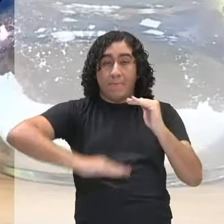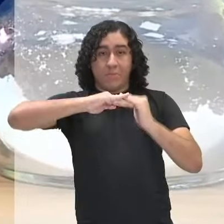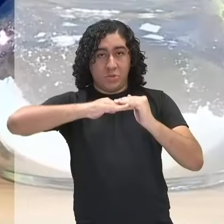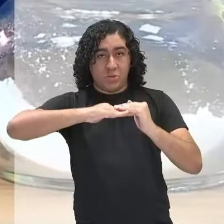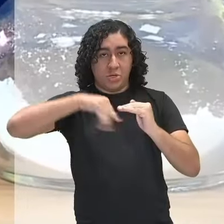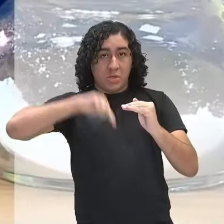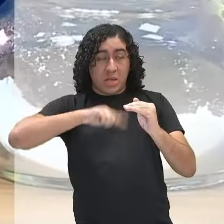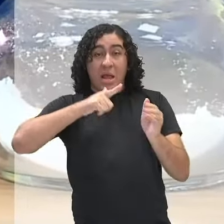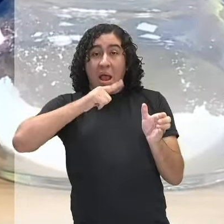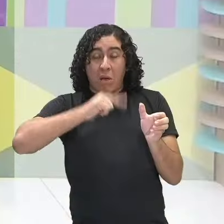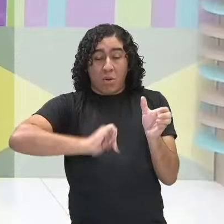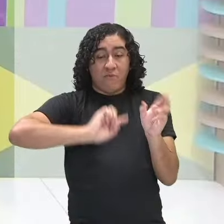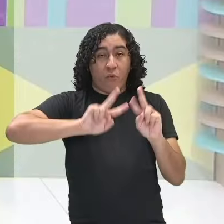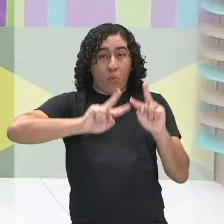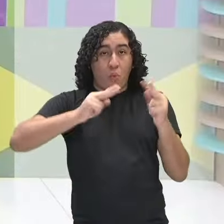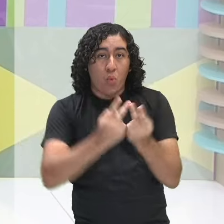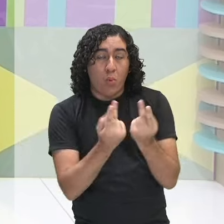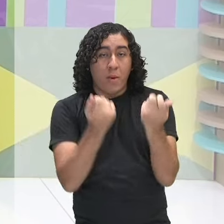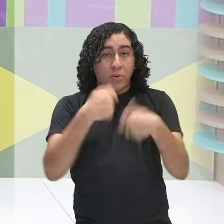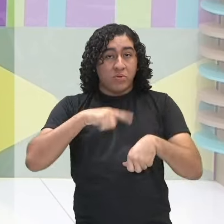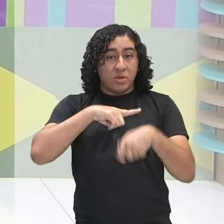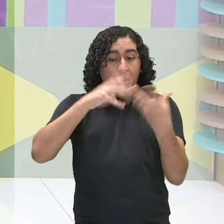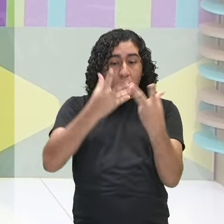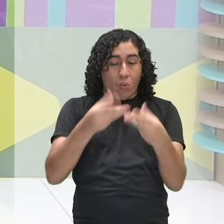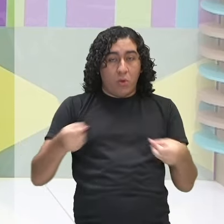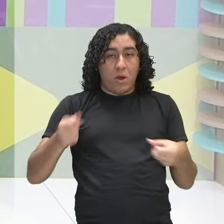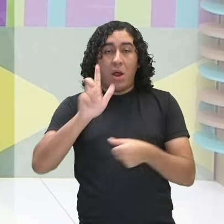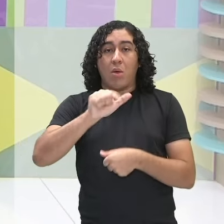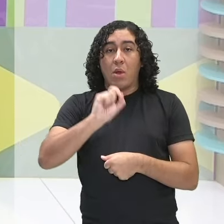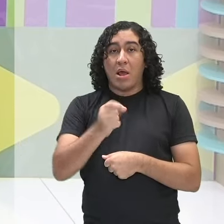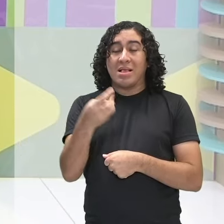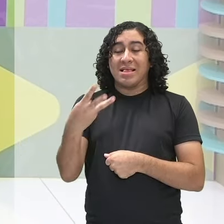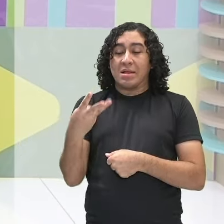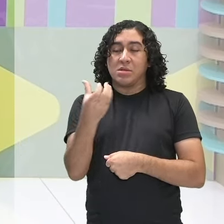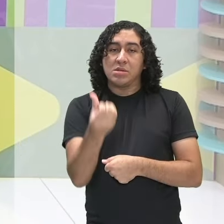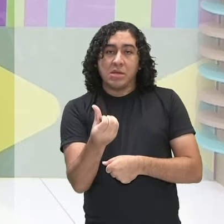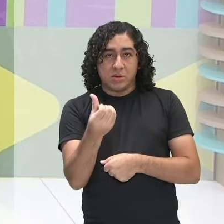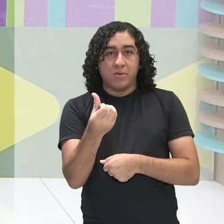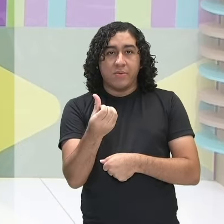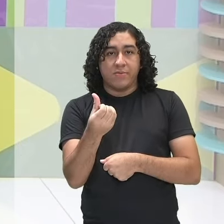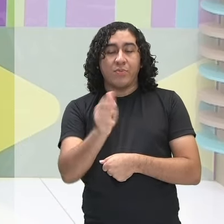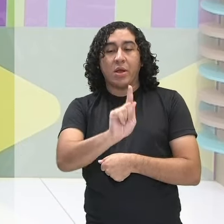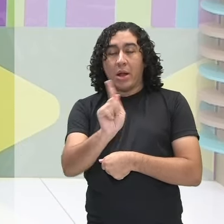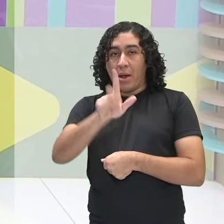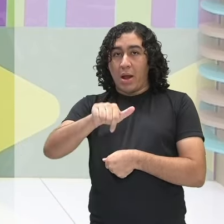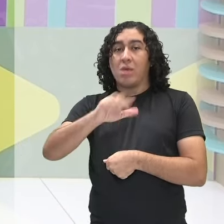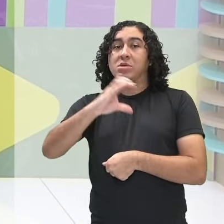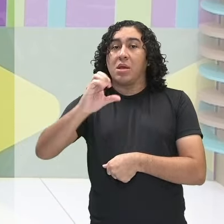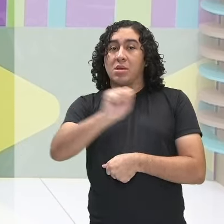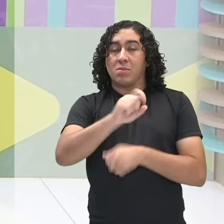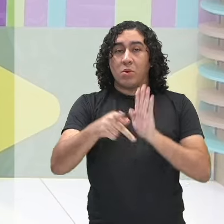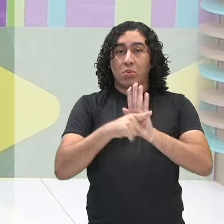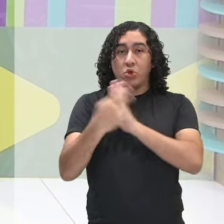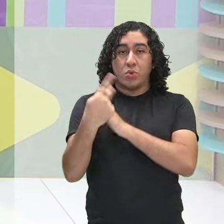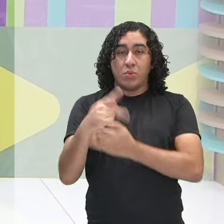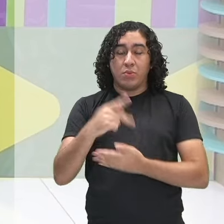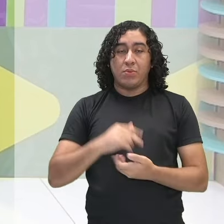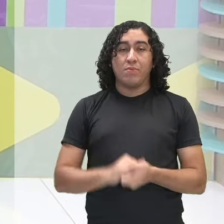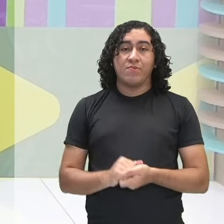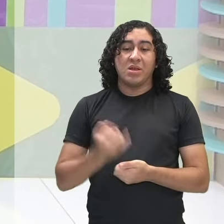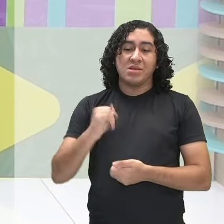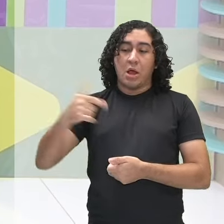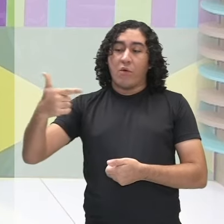volume de água, essa quantidade de água consegue dissolver é de 36 gramas, que é o coeficiente de solubilidade. Então, se eu coloquei